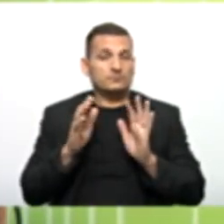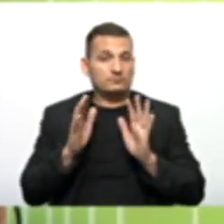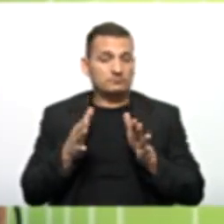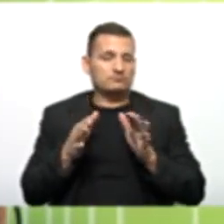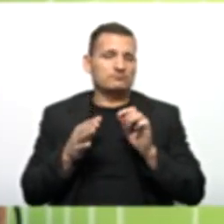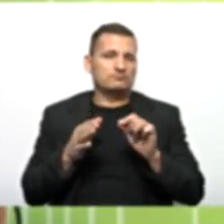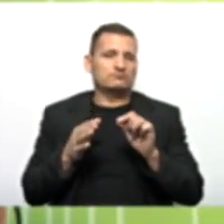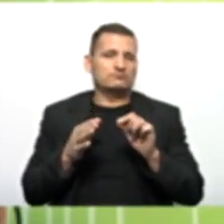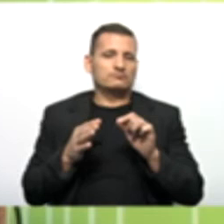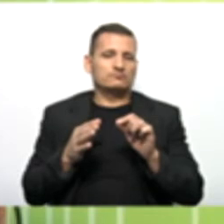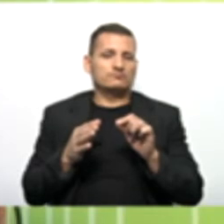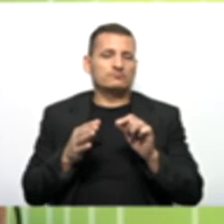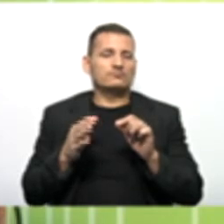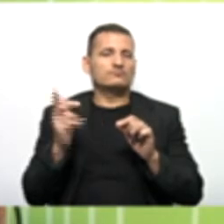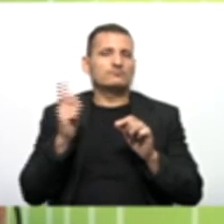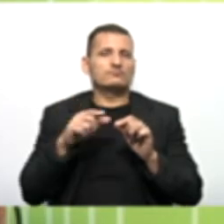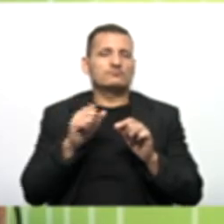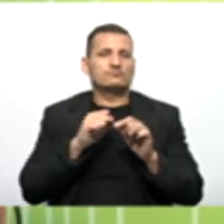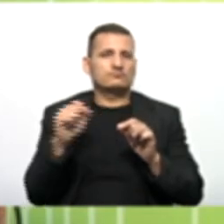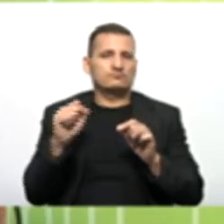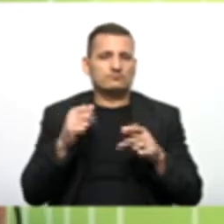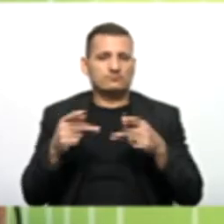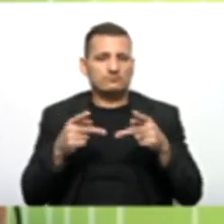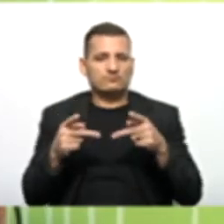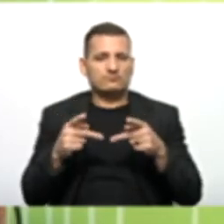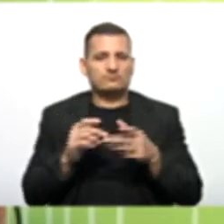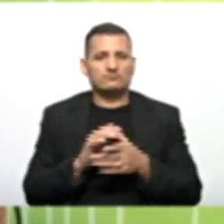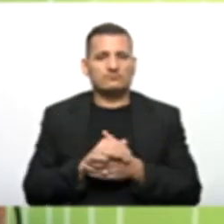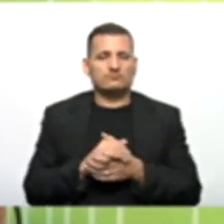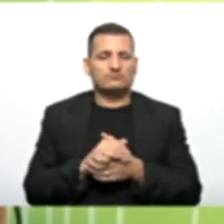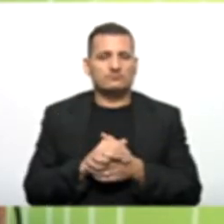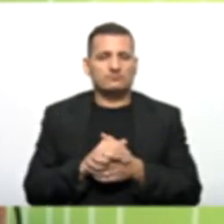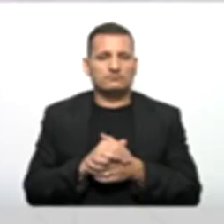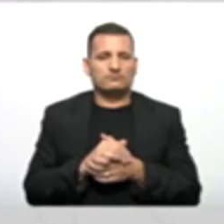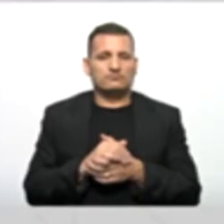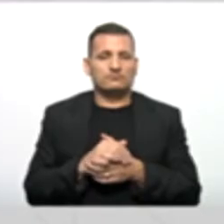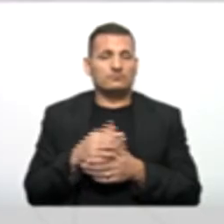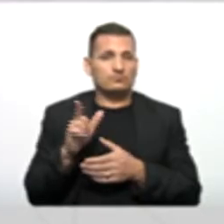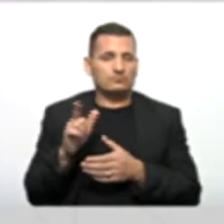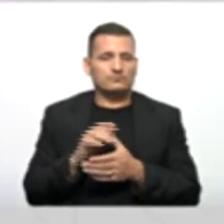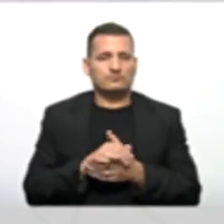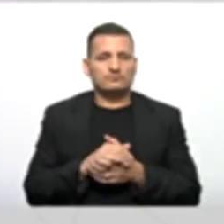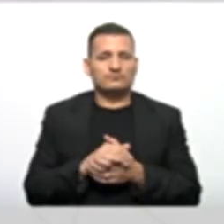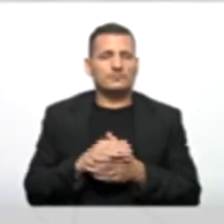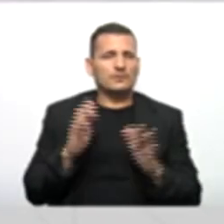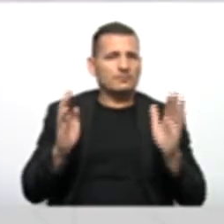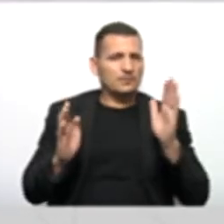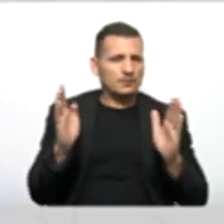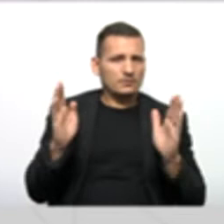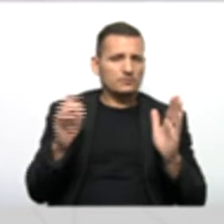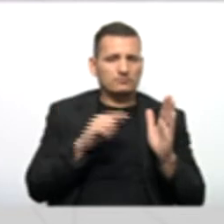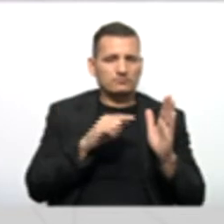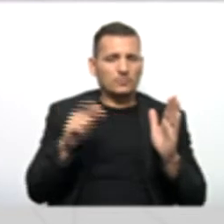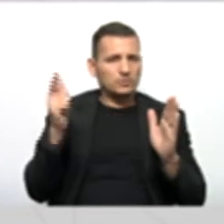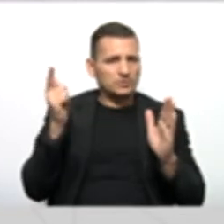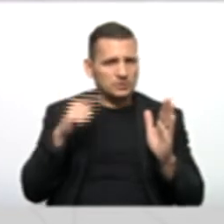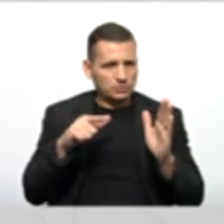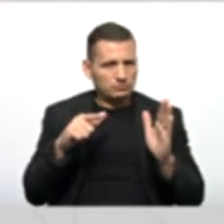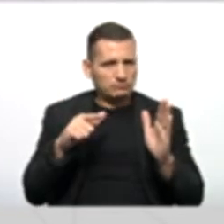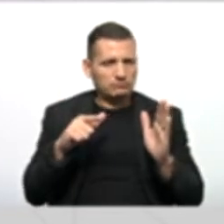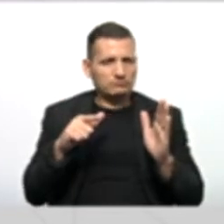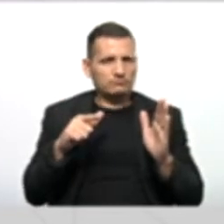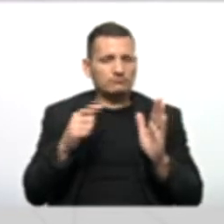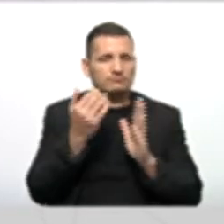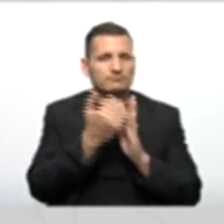para quê? Para que eu tenha sucesso no meu projeto. Outra aqui, ó, foi contemplado dentro do prazo estimado, ou seja, obedeci o